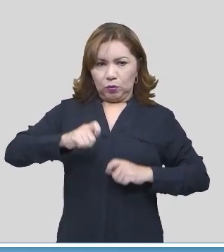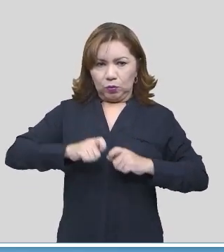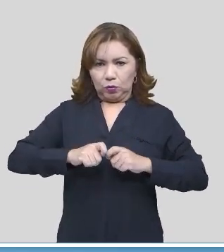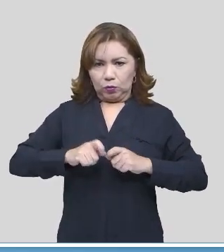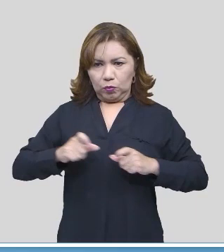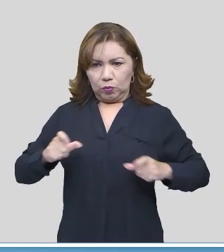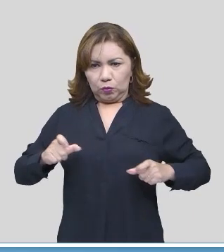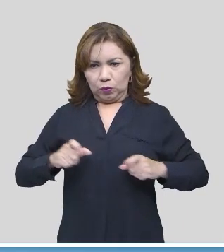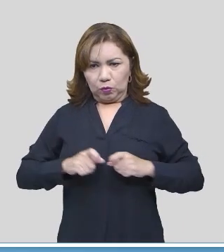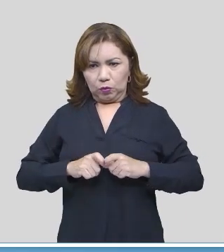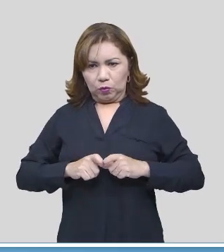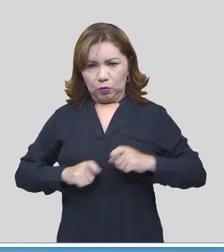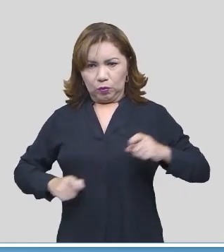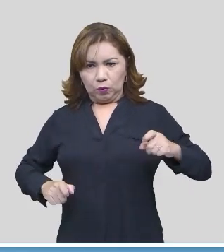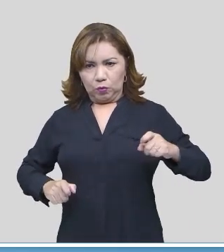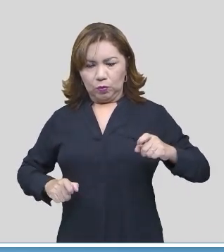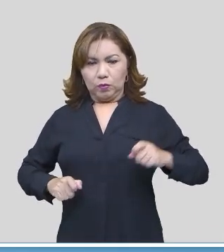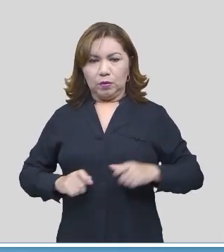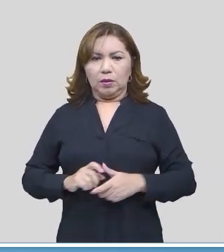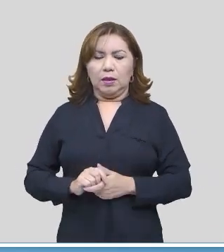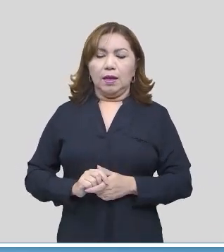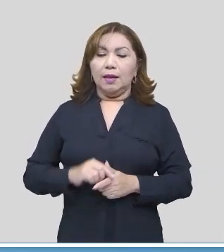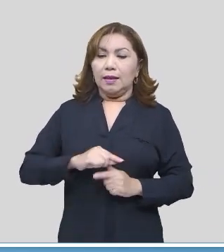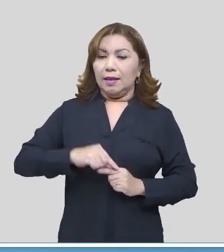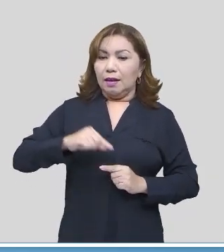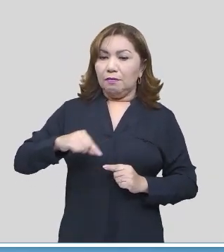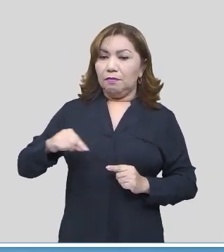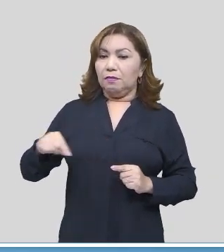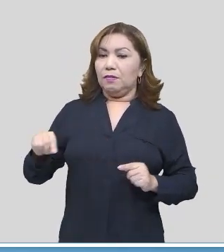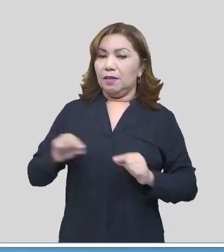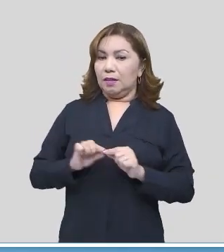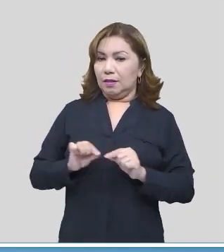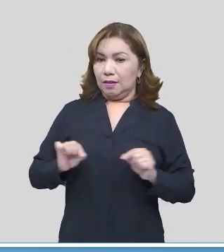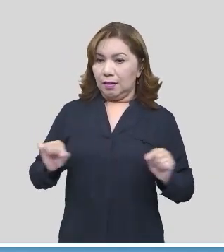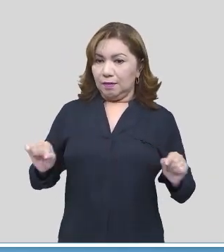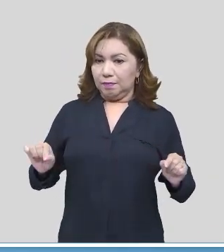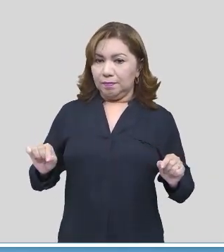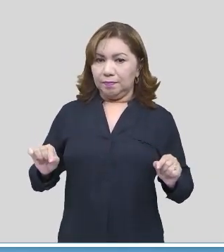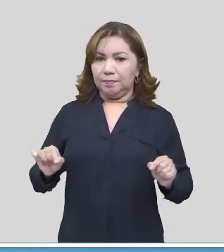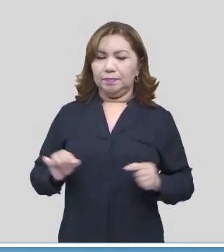fita métrica. Medidas de comprimentos